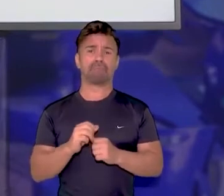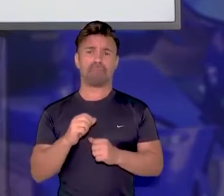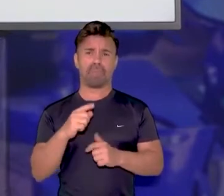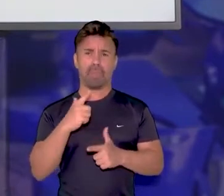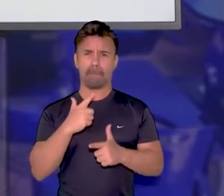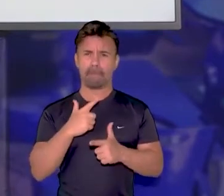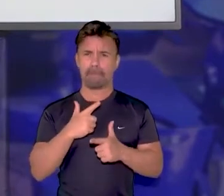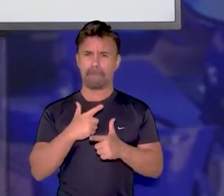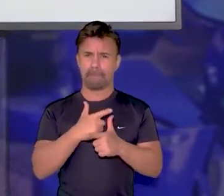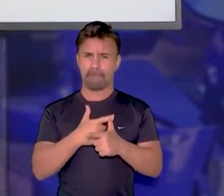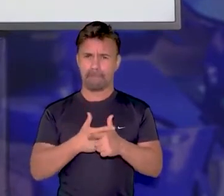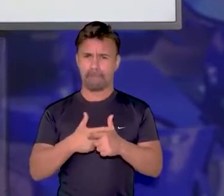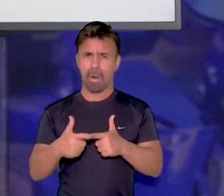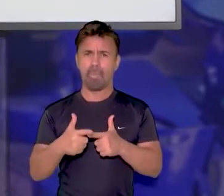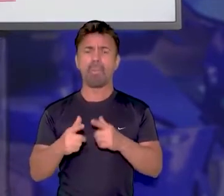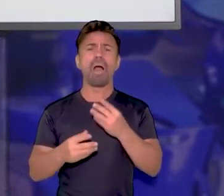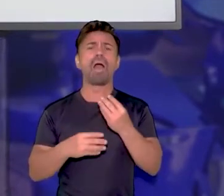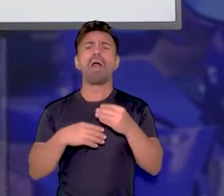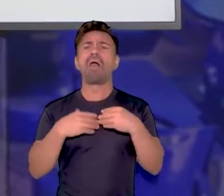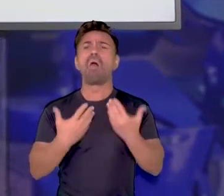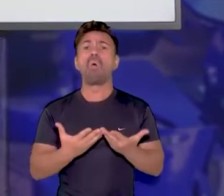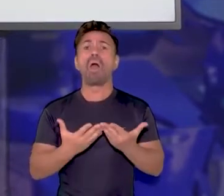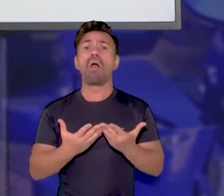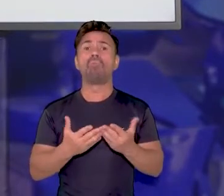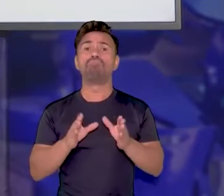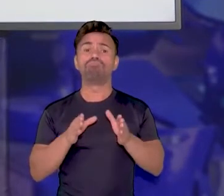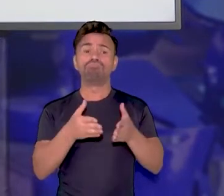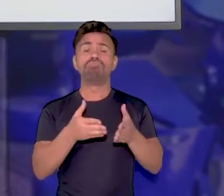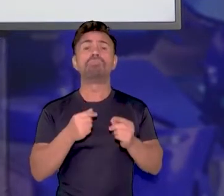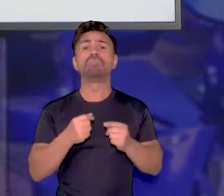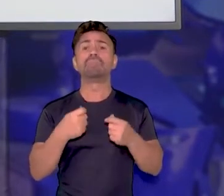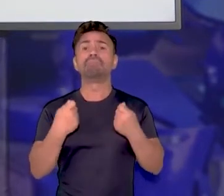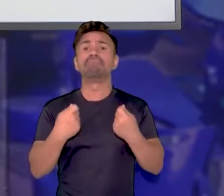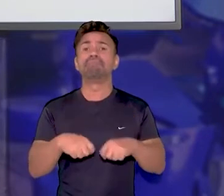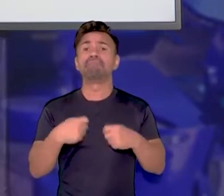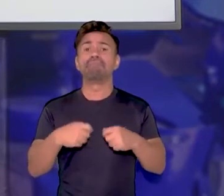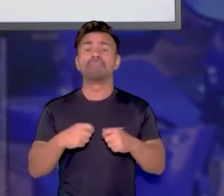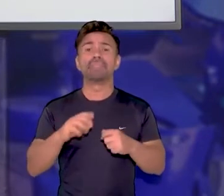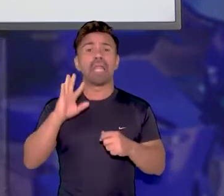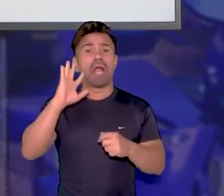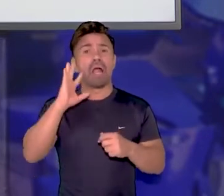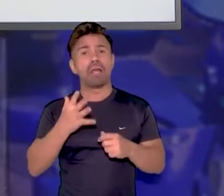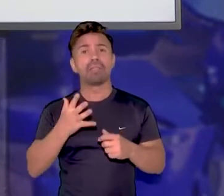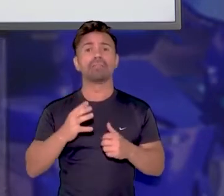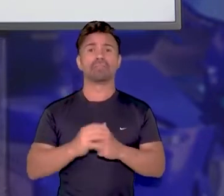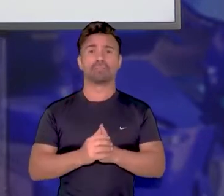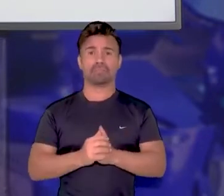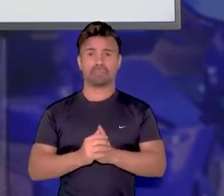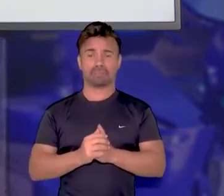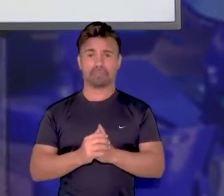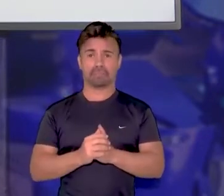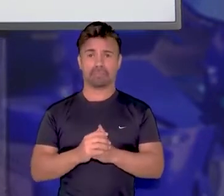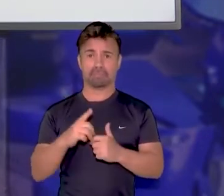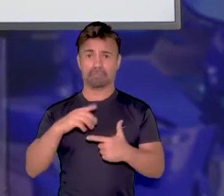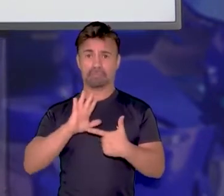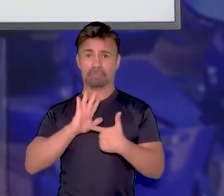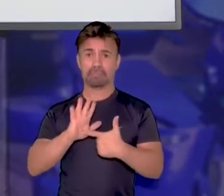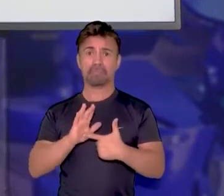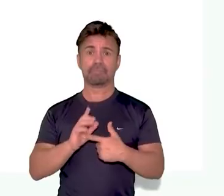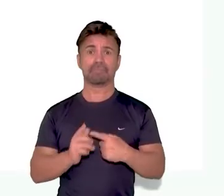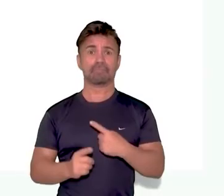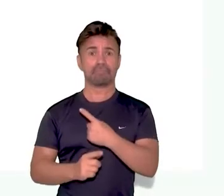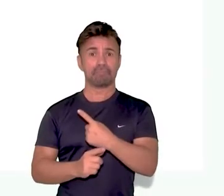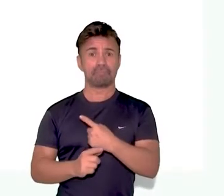importante frisarmos alguma coisa que é necessário para resolução então eu trouxe aqui ó